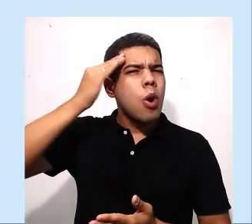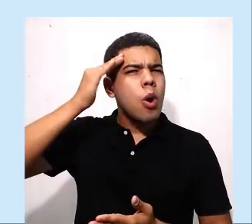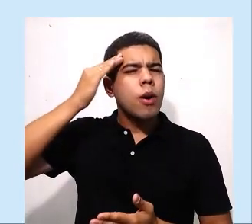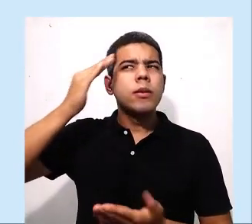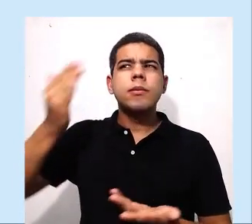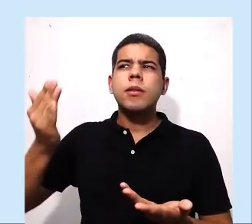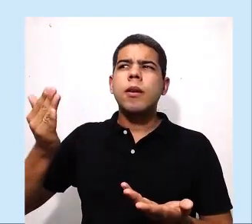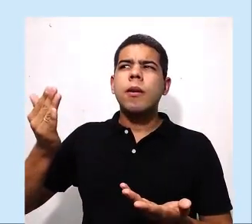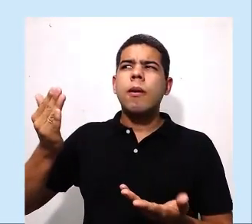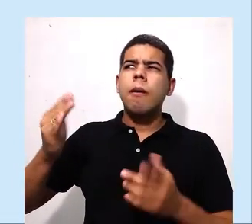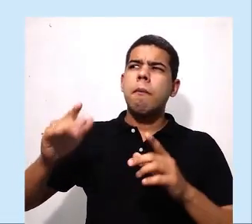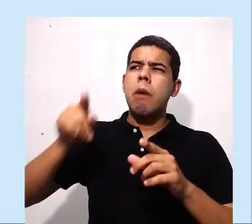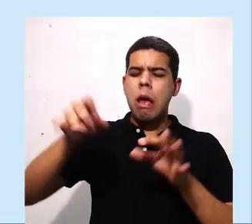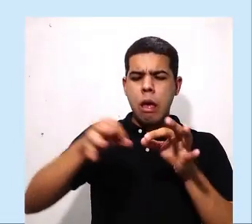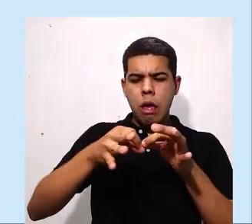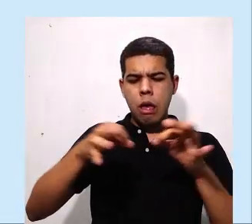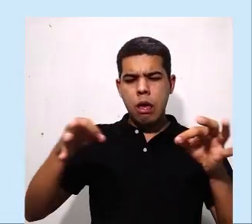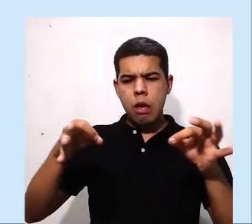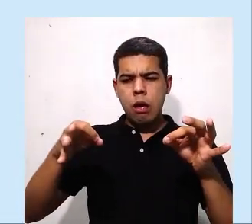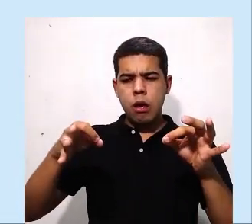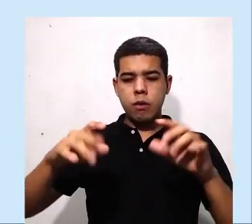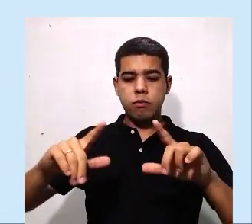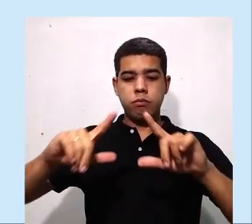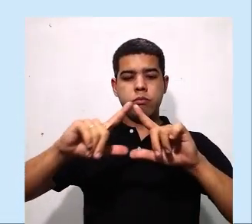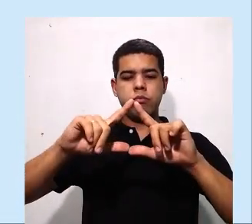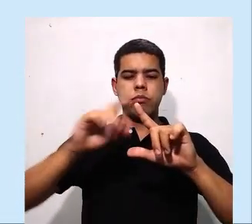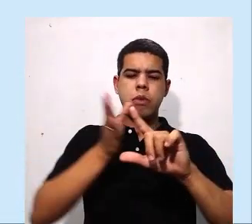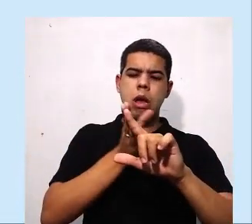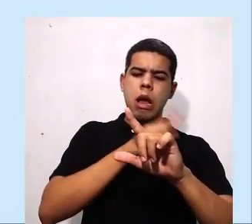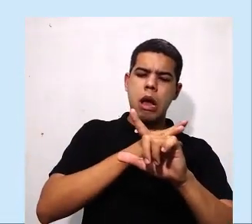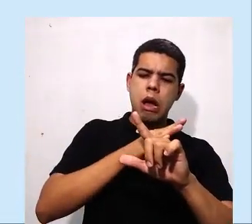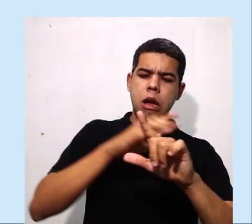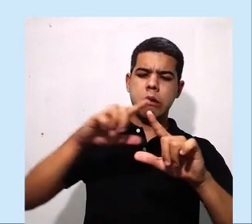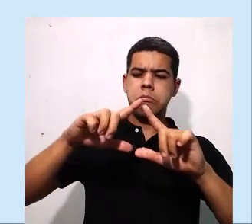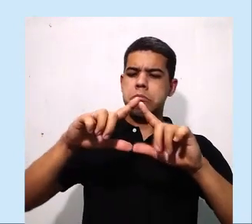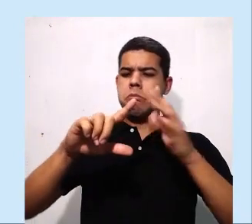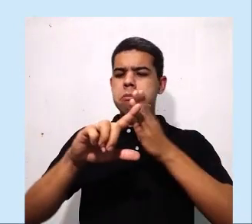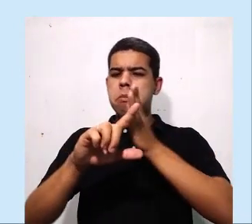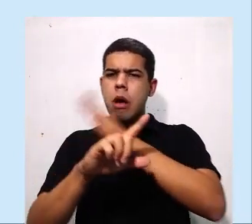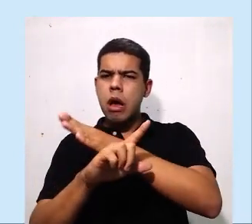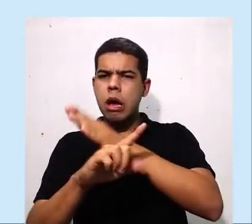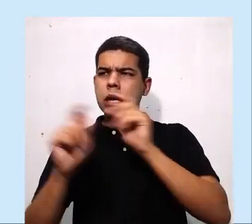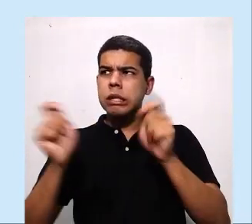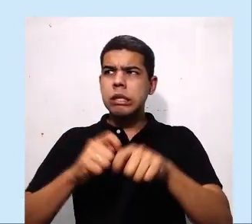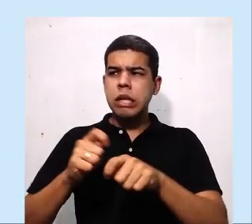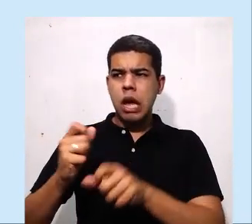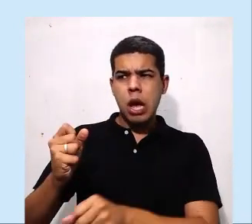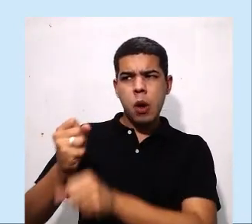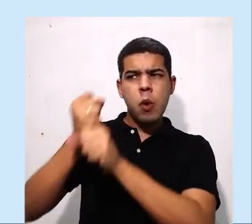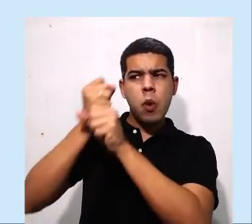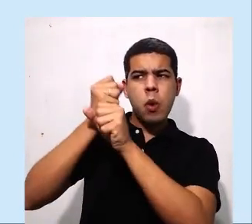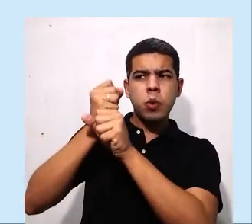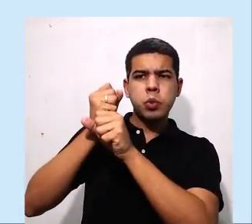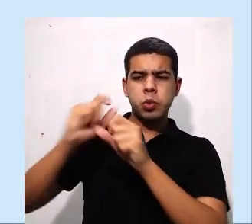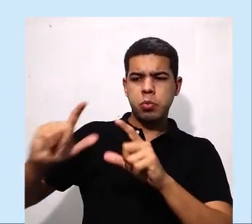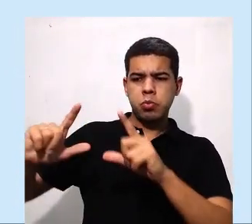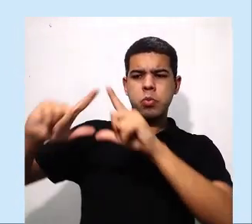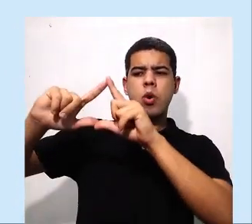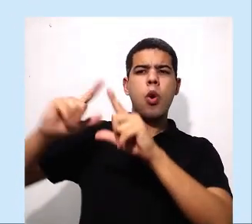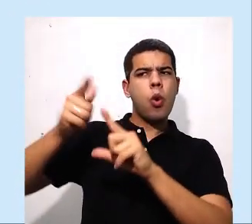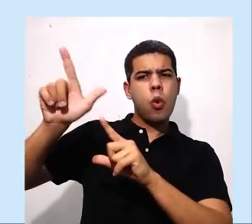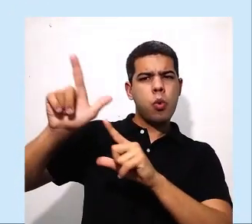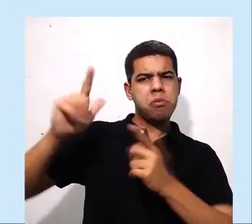será que qualquer medida do lado de um triângulo eu posso construir e formar um triângulo? Como